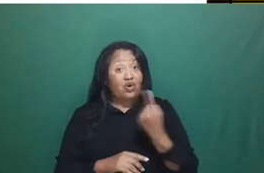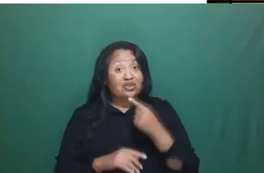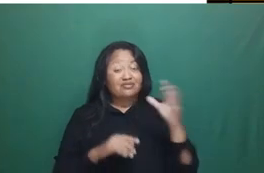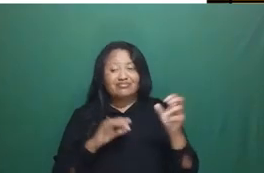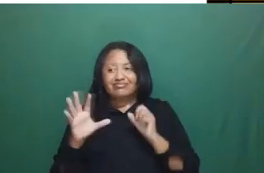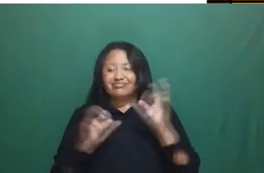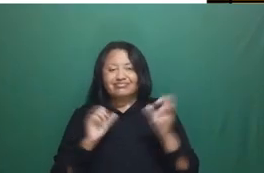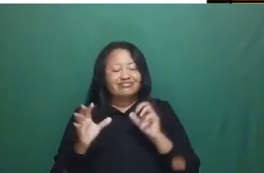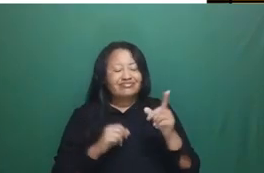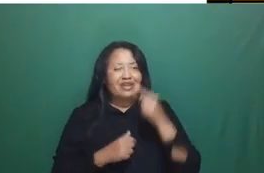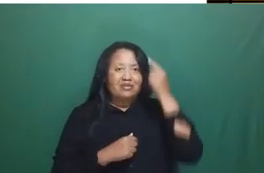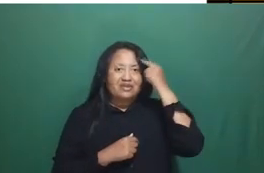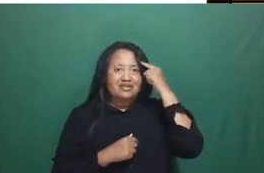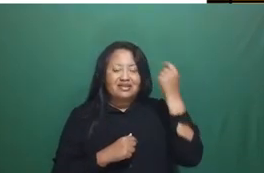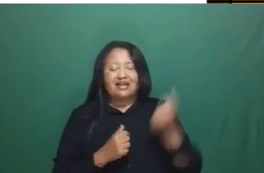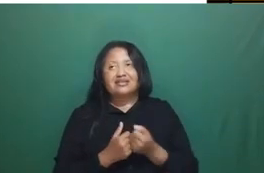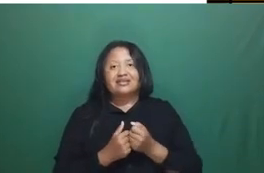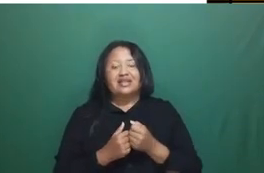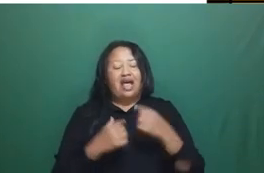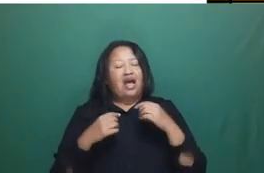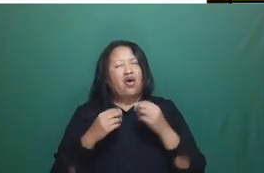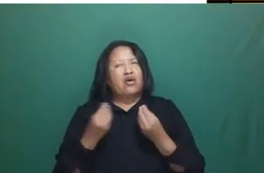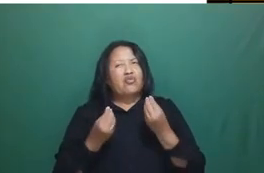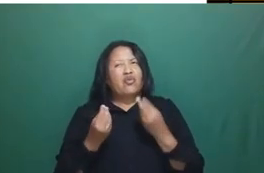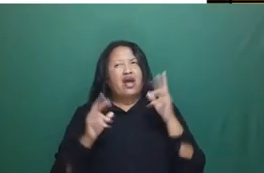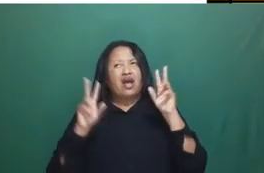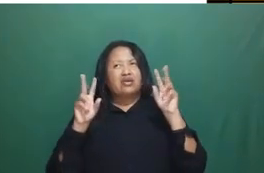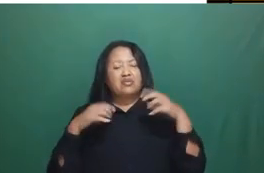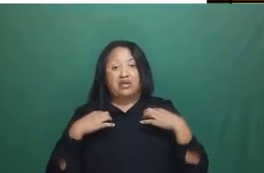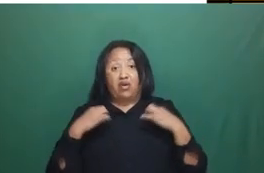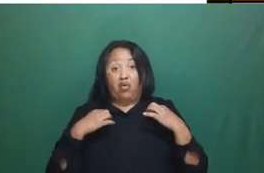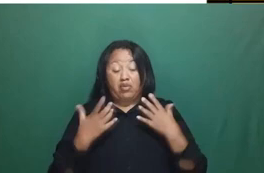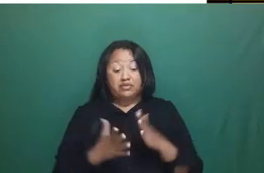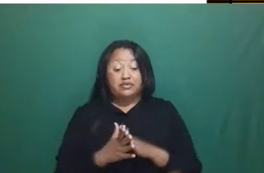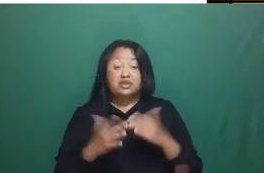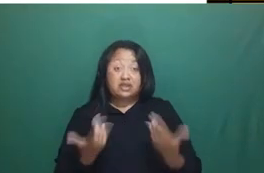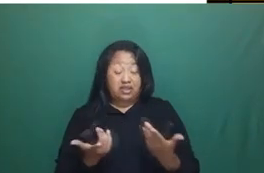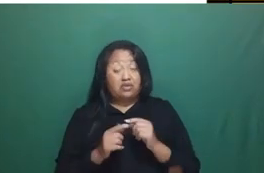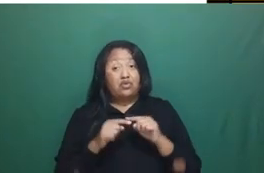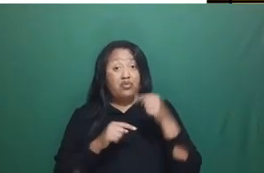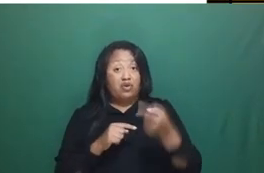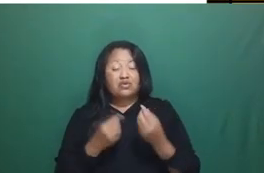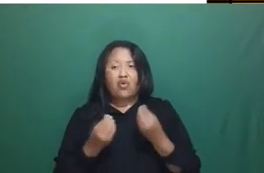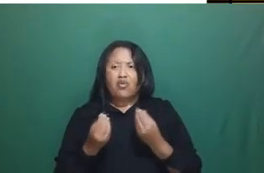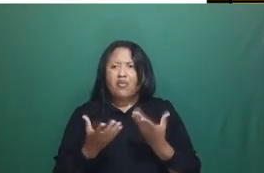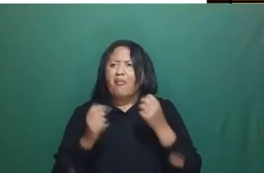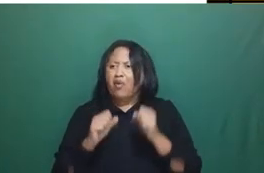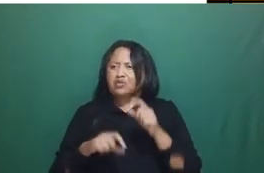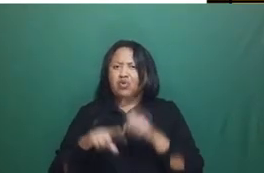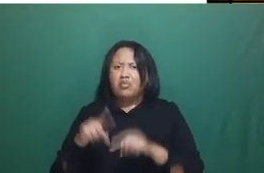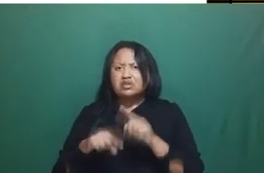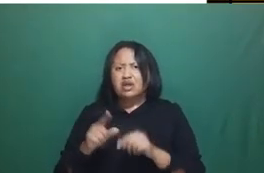precisamos repensar a nossa relação com as nossas roupas e aí eles e aí ele não pararam como é que pode um